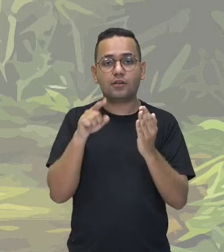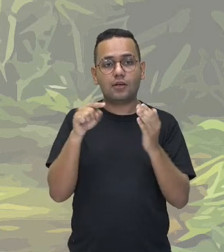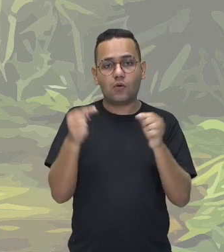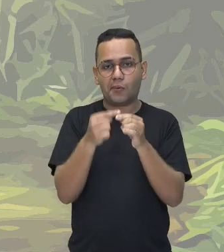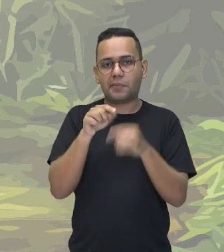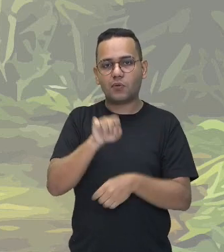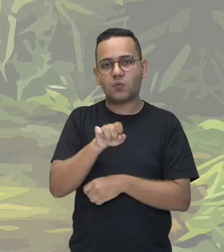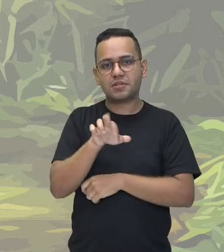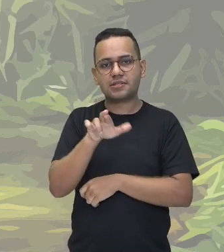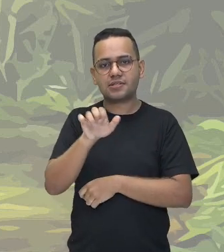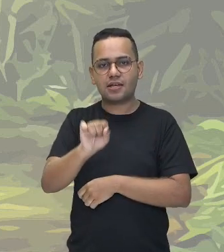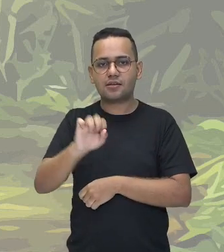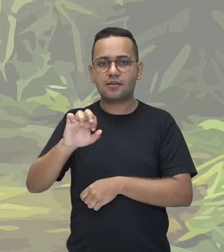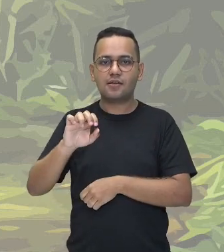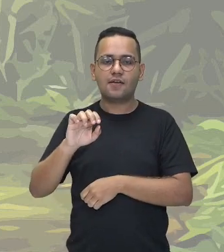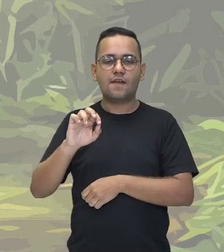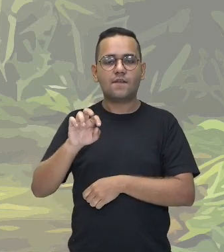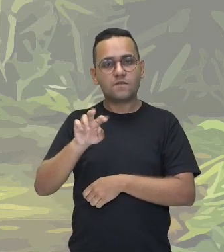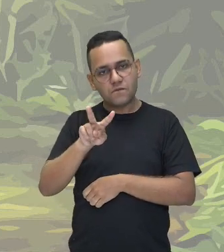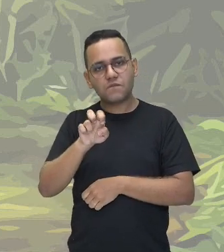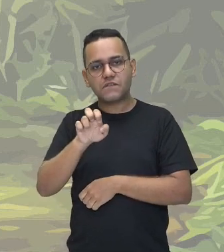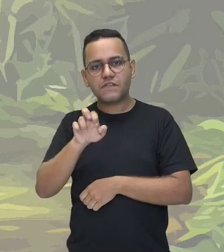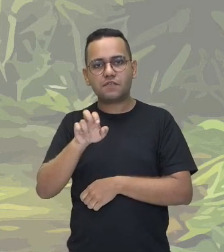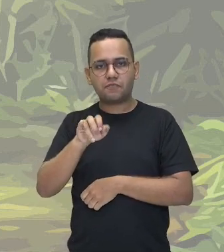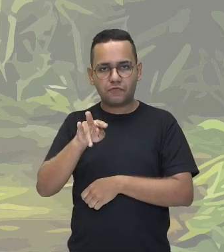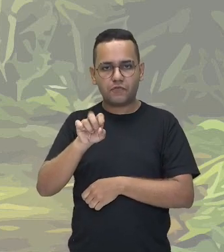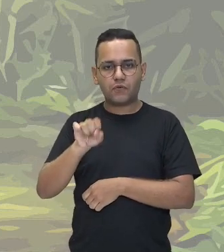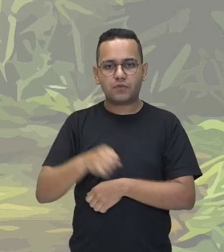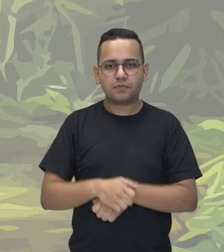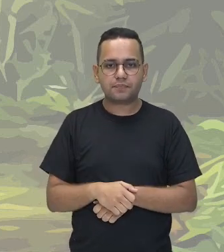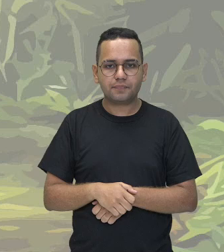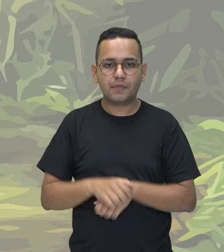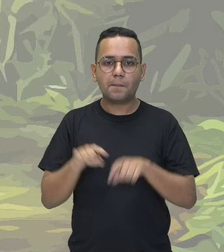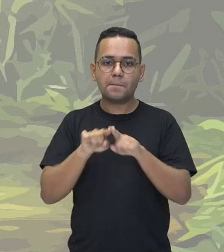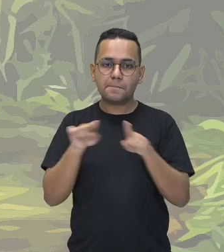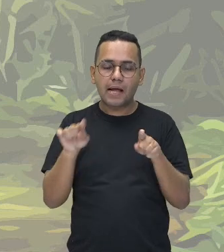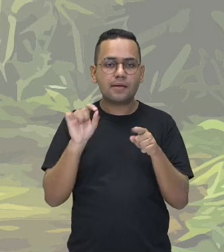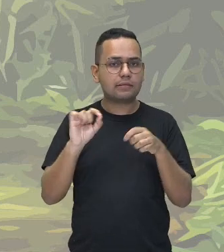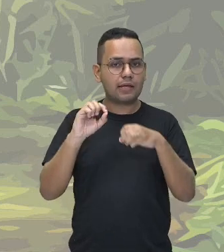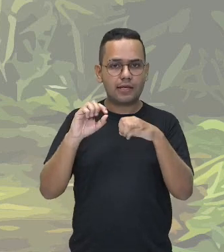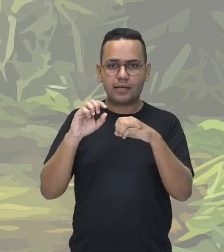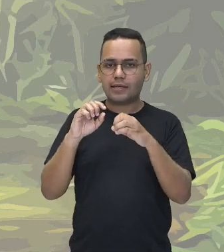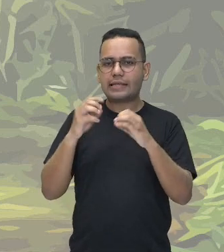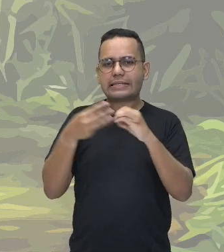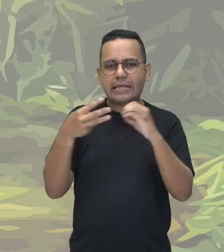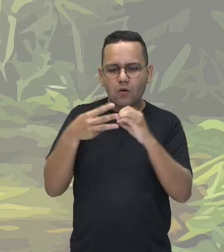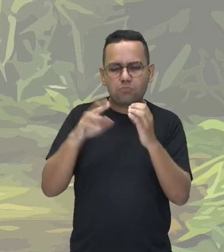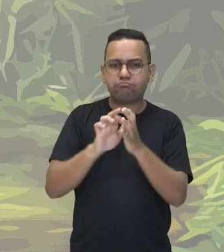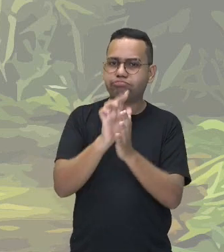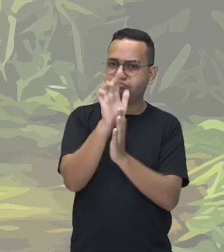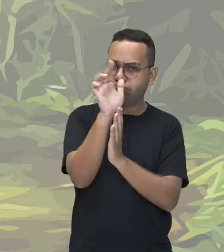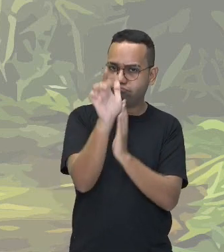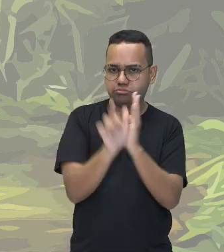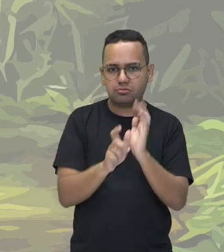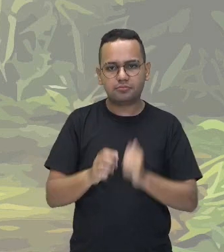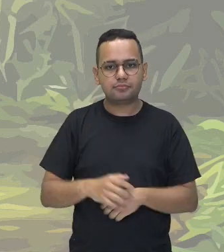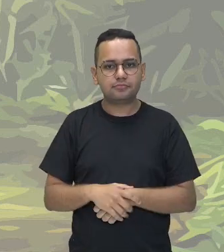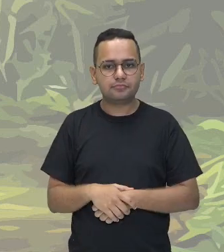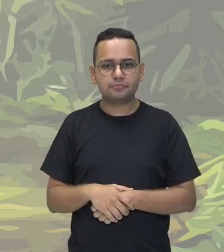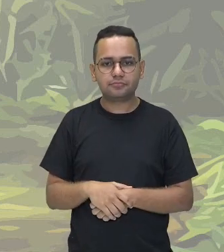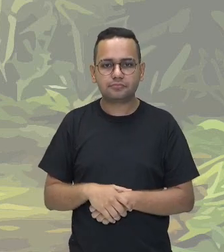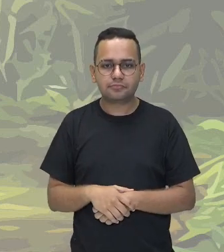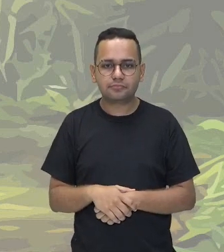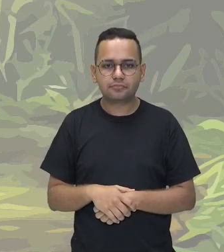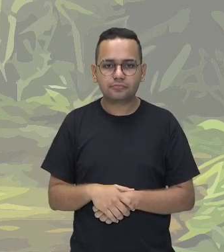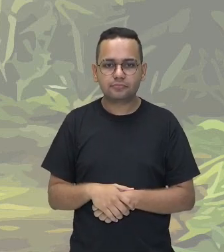nós temos aí, são seres multicelulares, formados por inúmeras células, e essas células é do